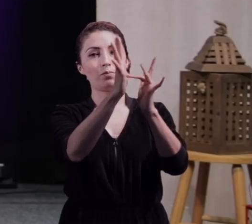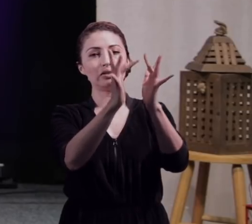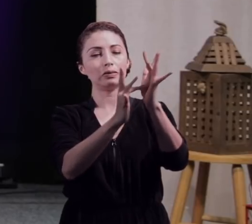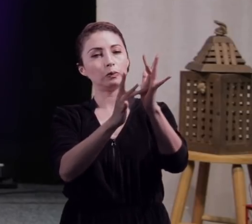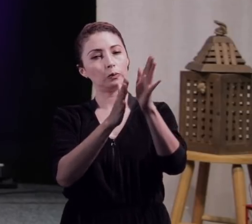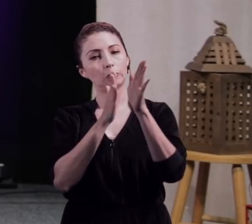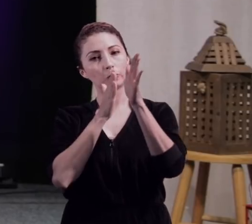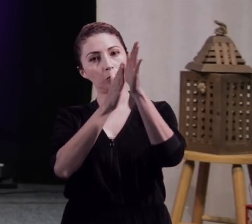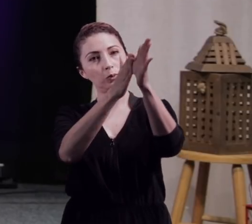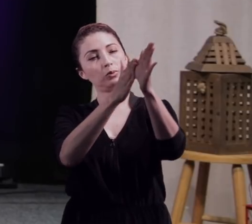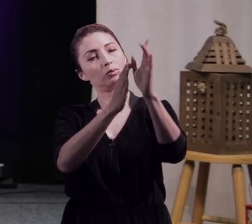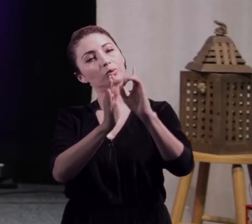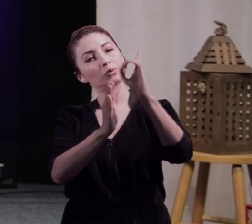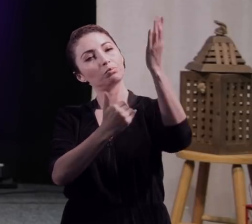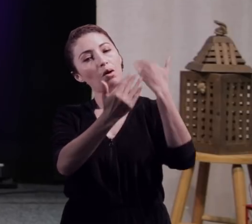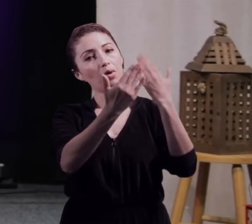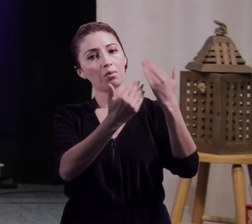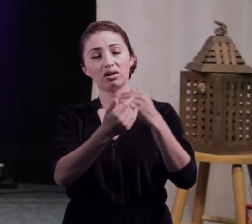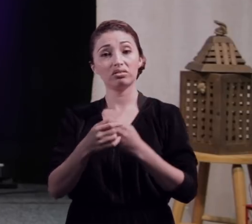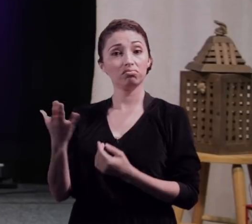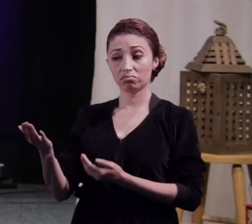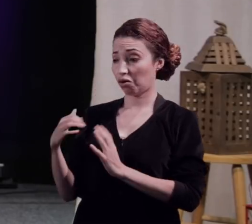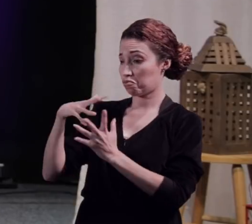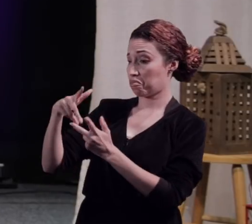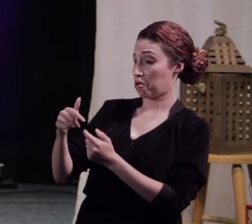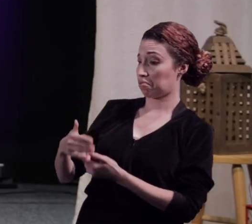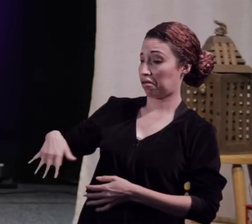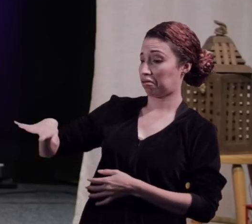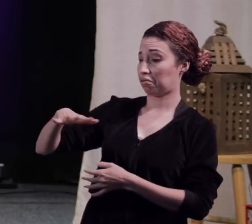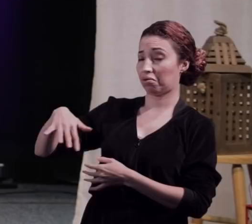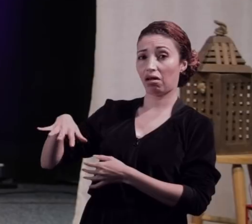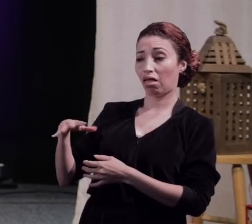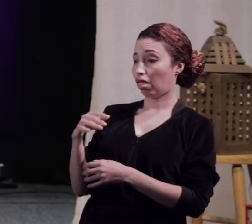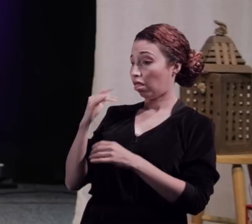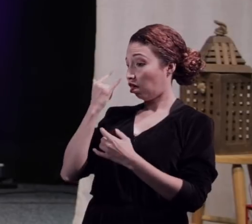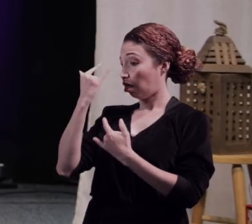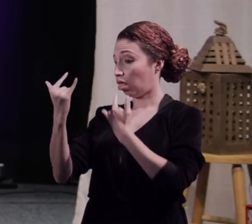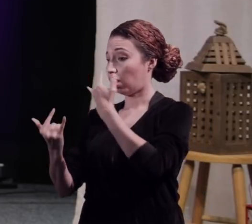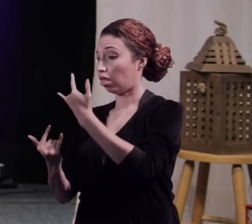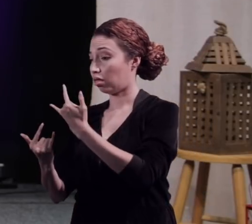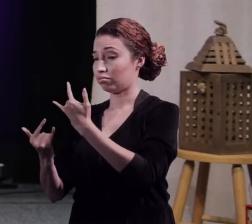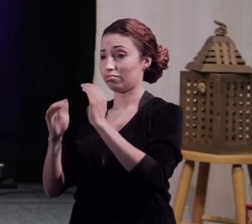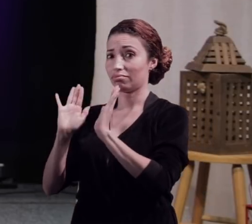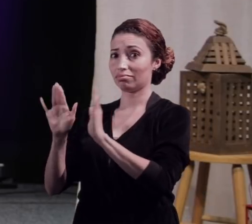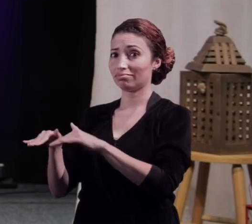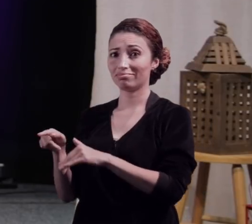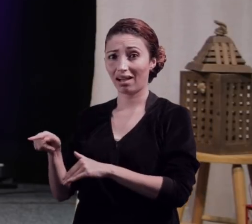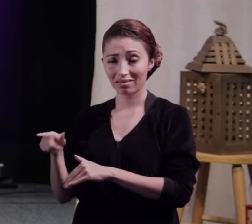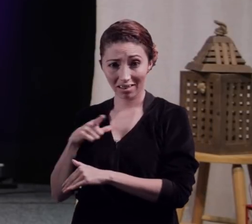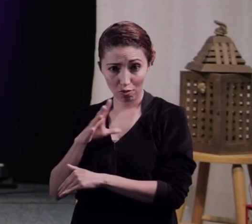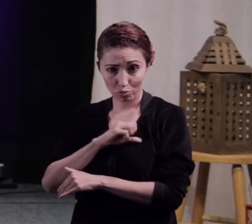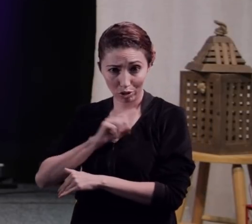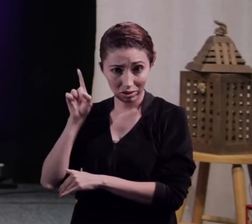Jesus. Está numa vida com Deus. Não ameis o mundo, nem as coisas que há no mundo. Porque o amor